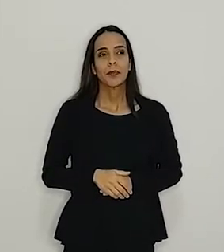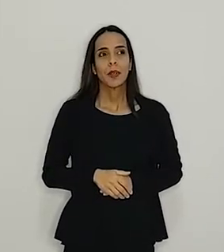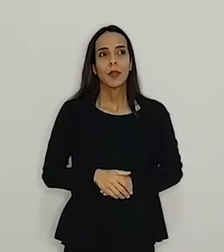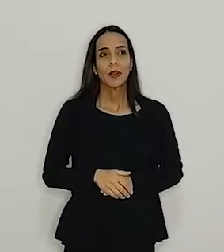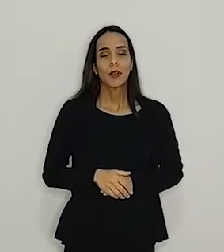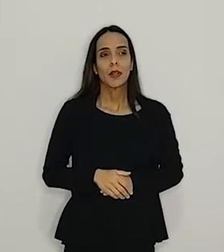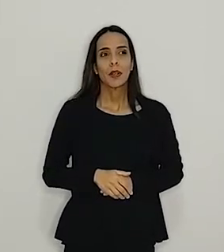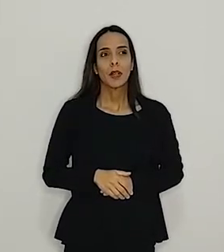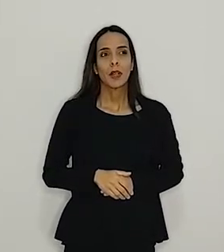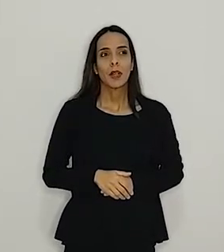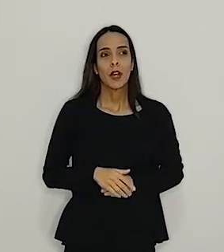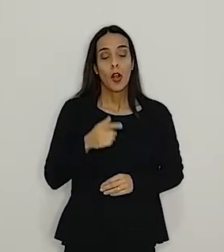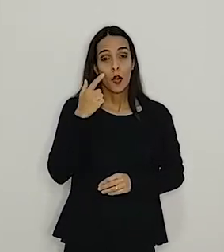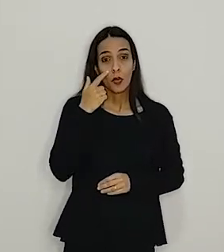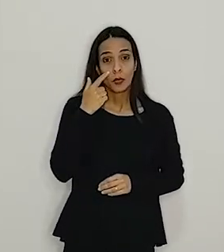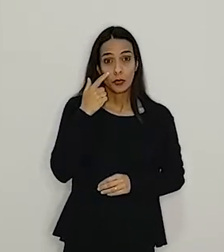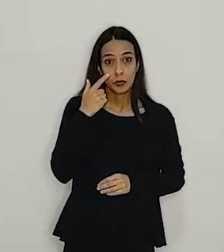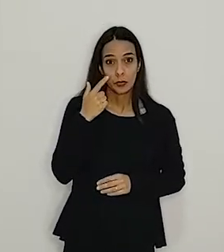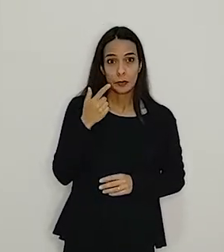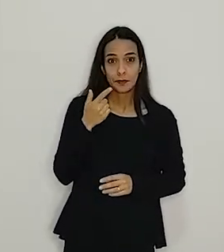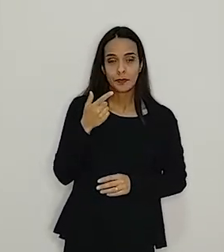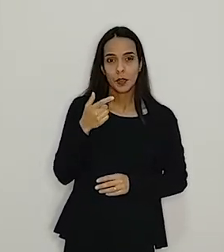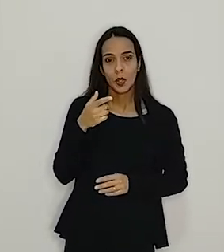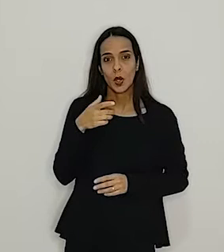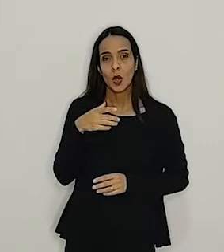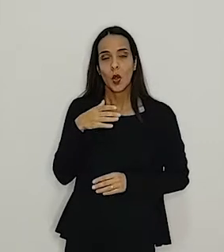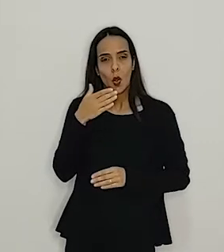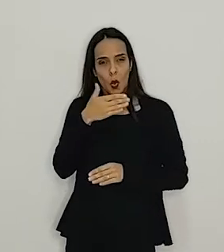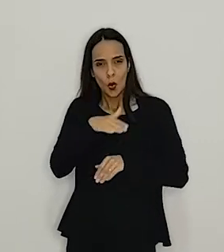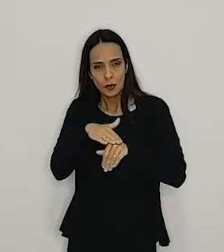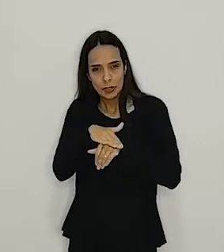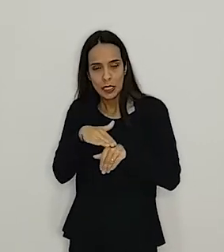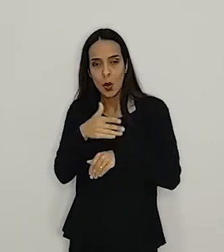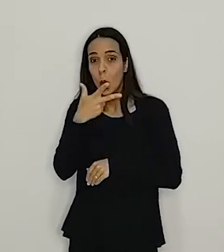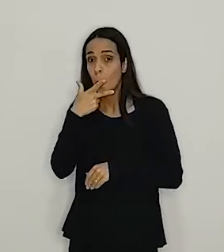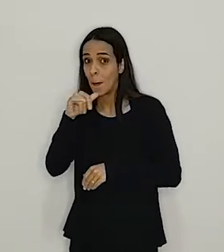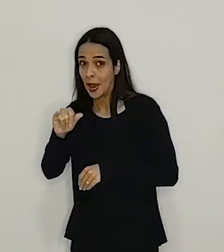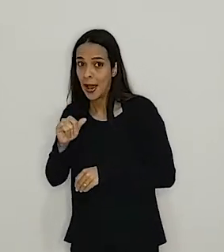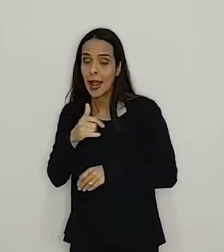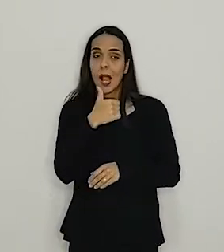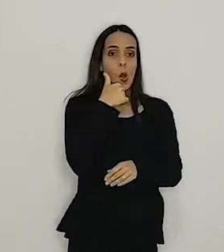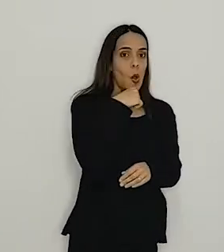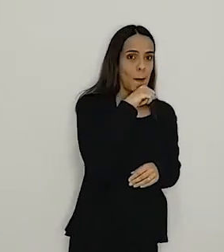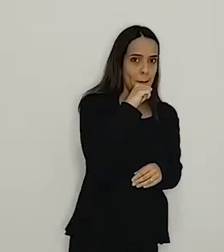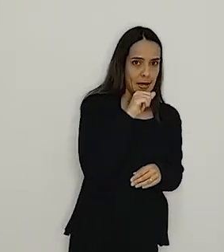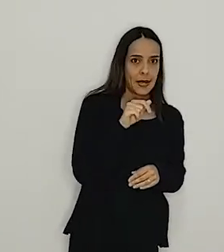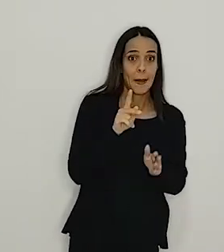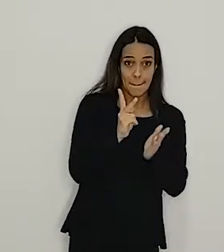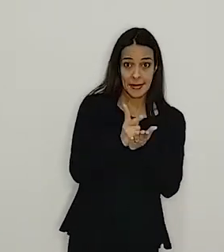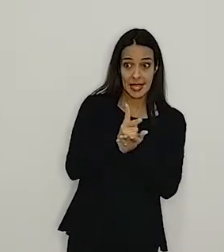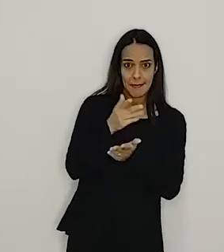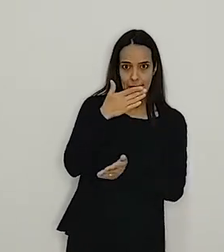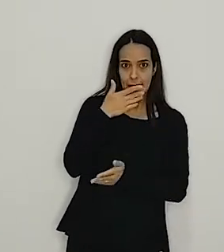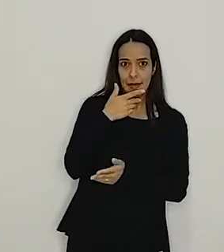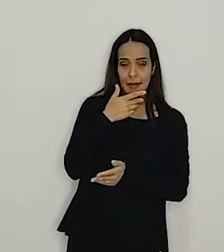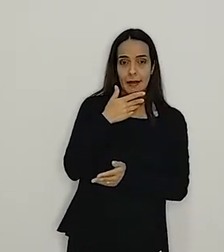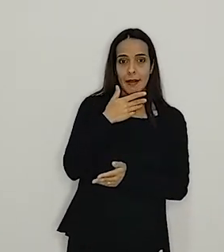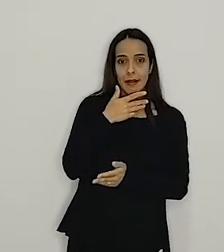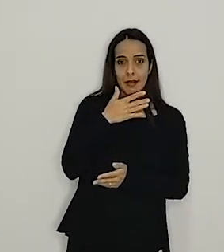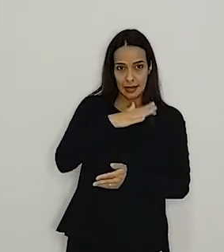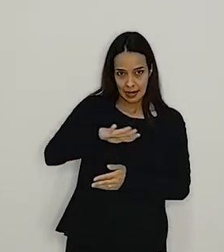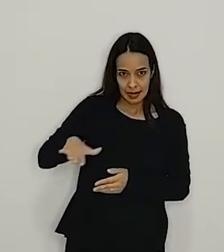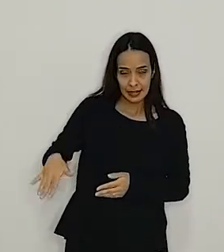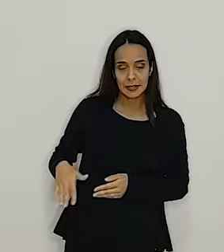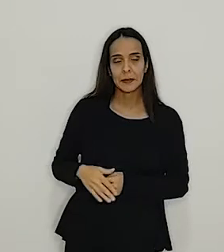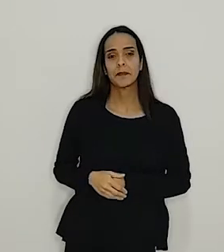eu tive a oportunidade de escutar o pai e a mãe dessa mesma criança e como as